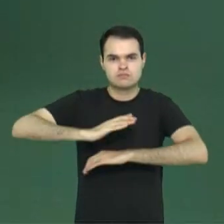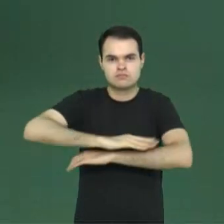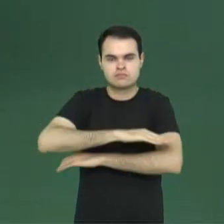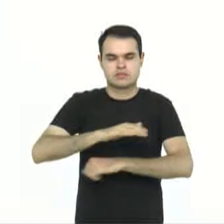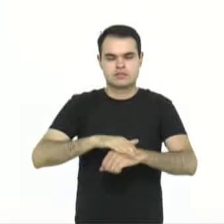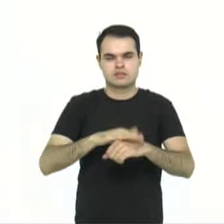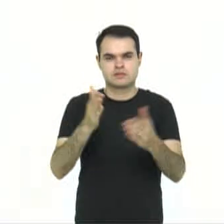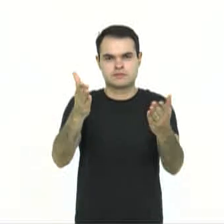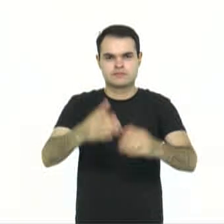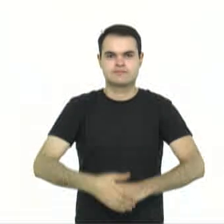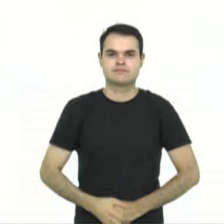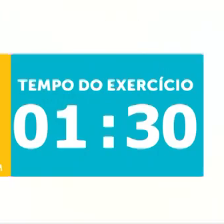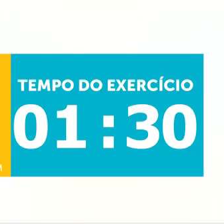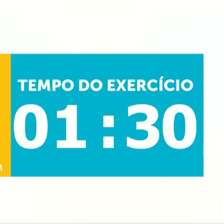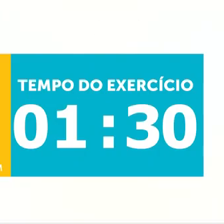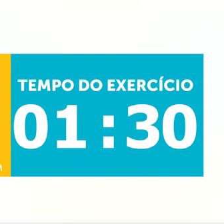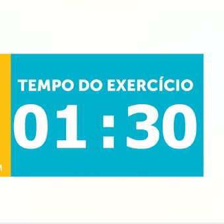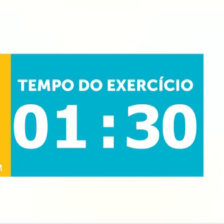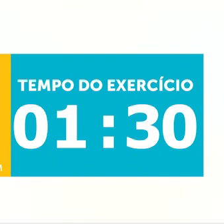Tempo.